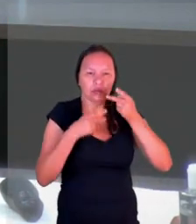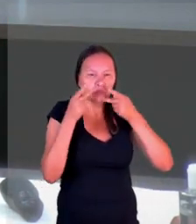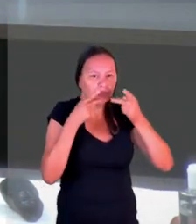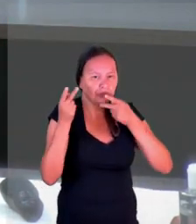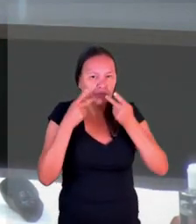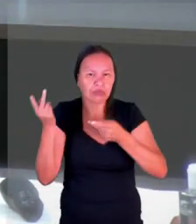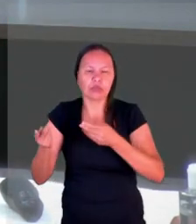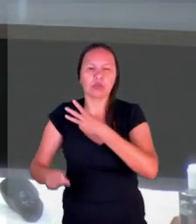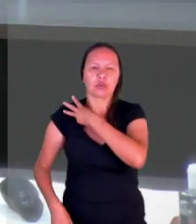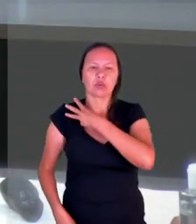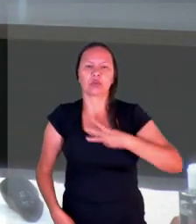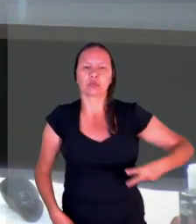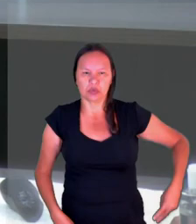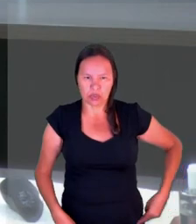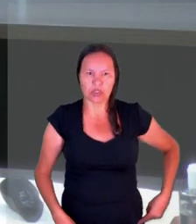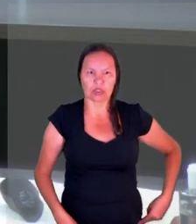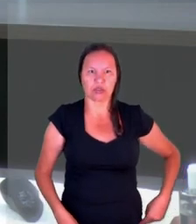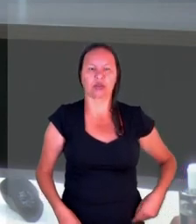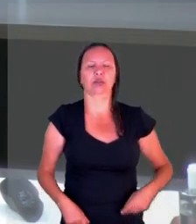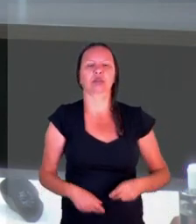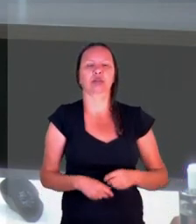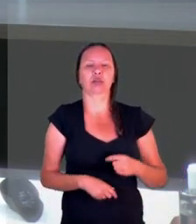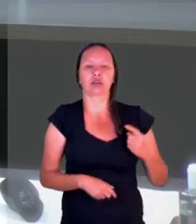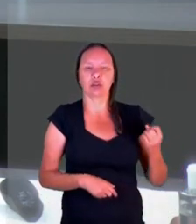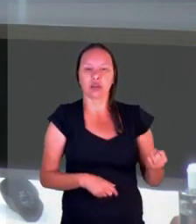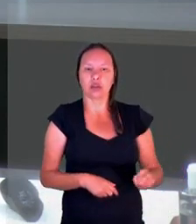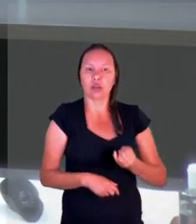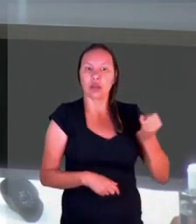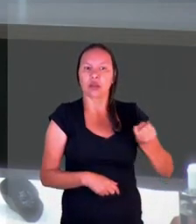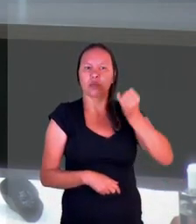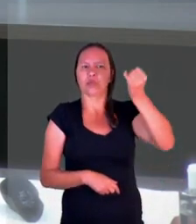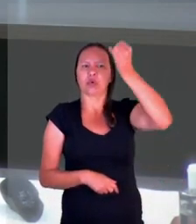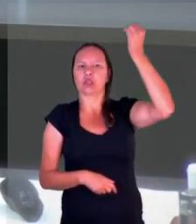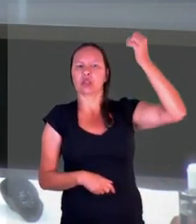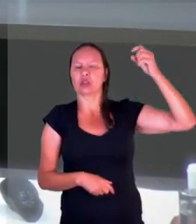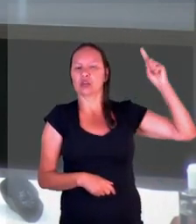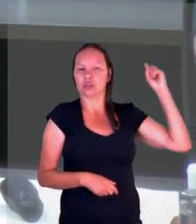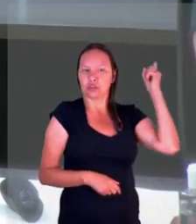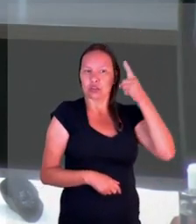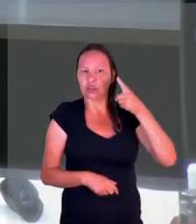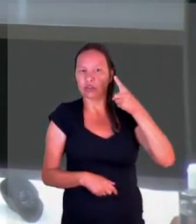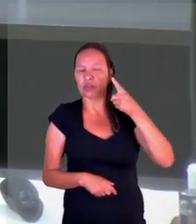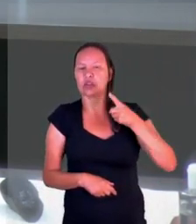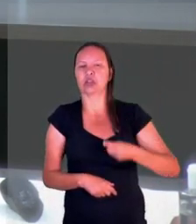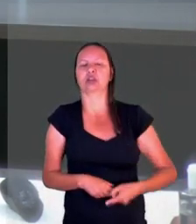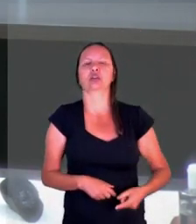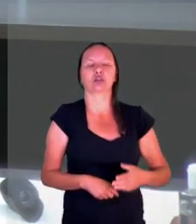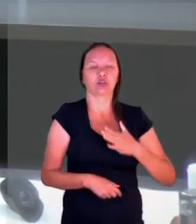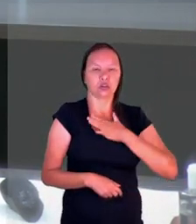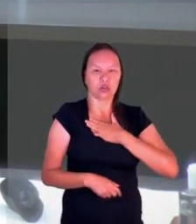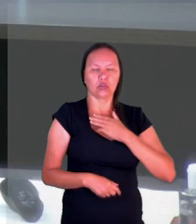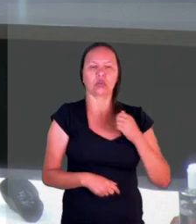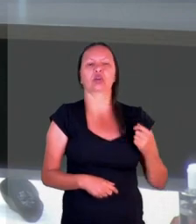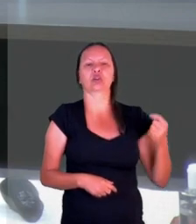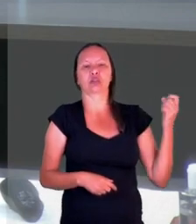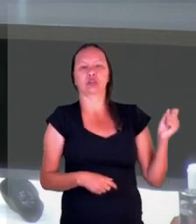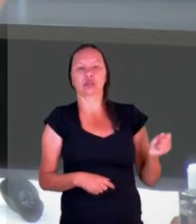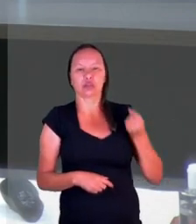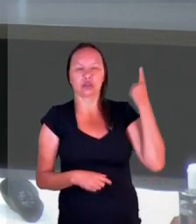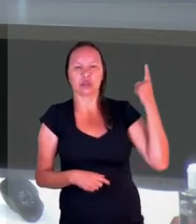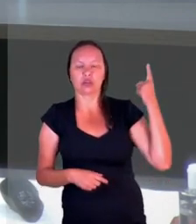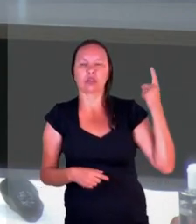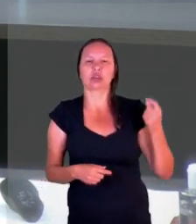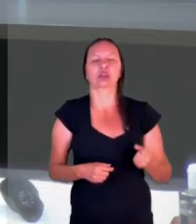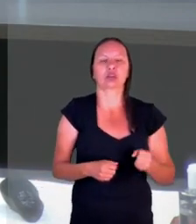Ramos do Ministério Público ela é fundamental acho que é Um Desafio nosso ainda né nos diferentes temas nossos de atuação e só